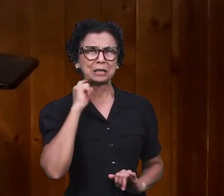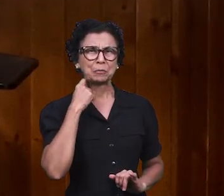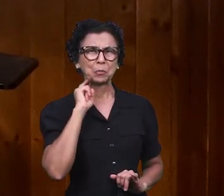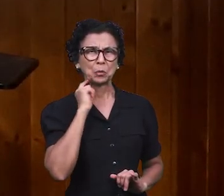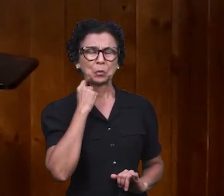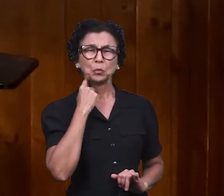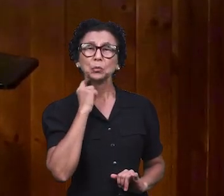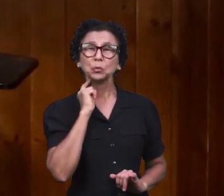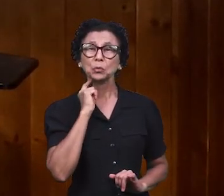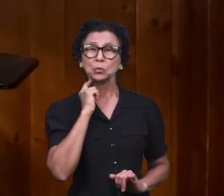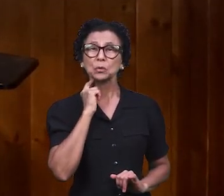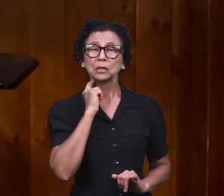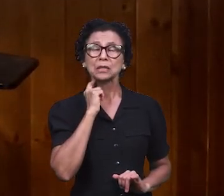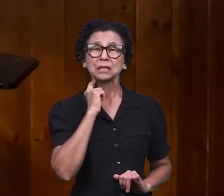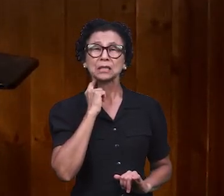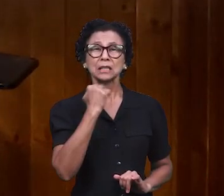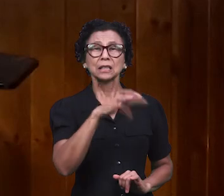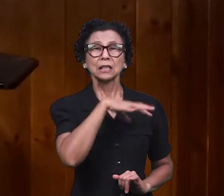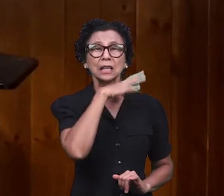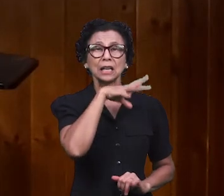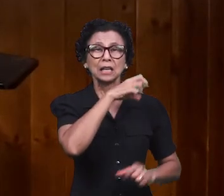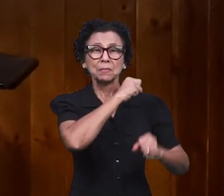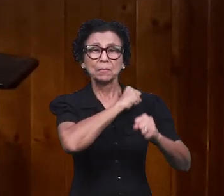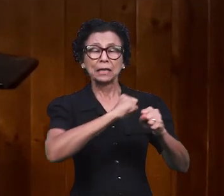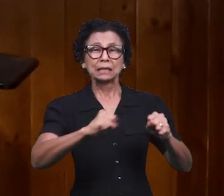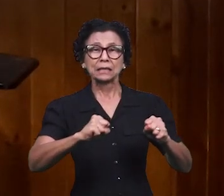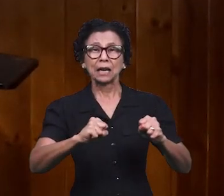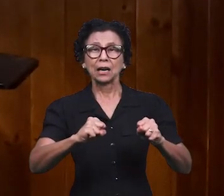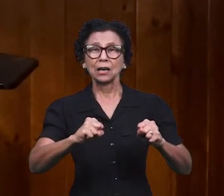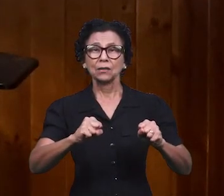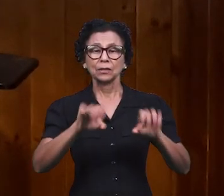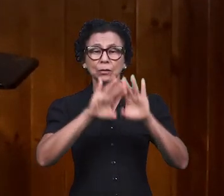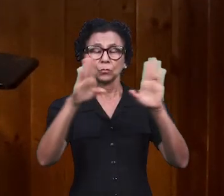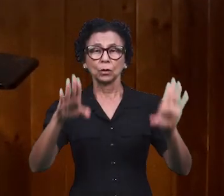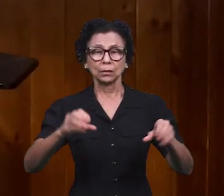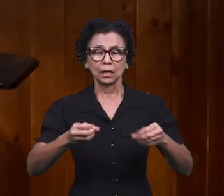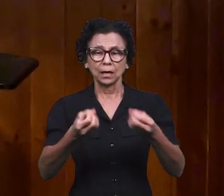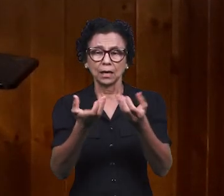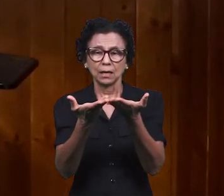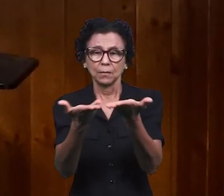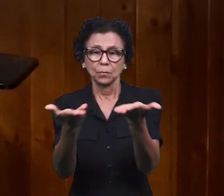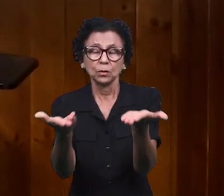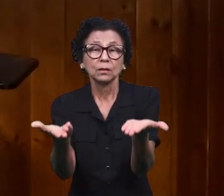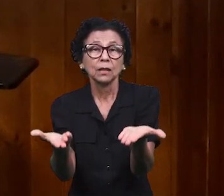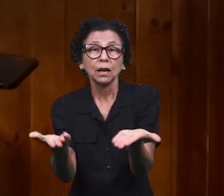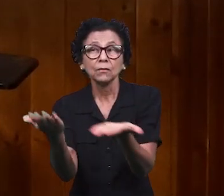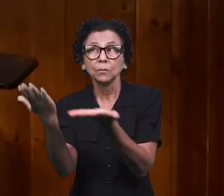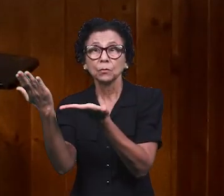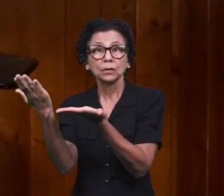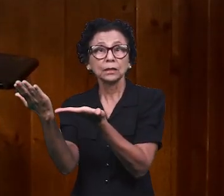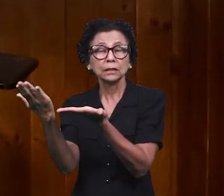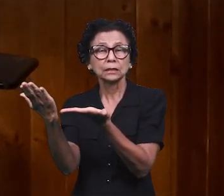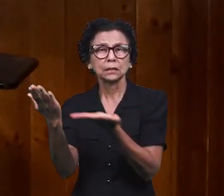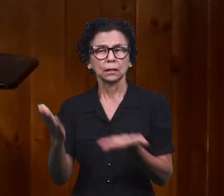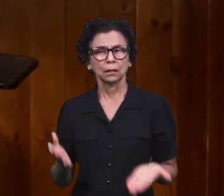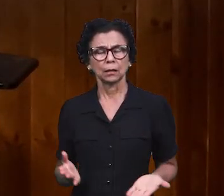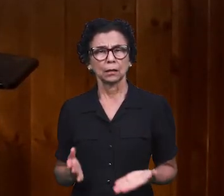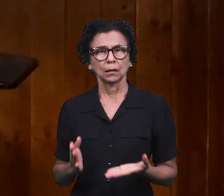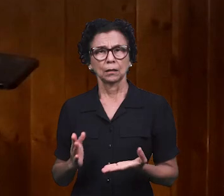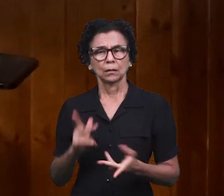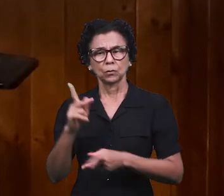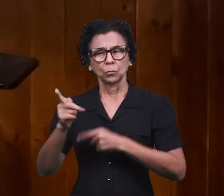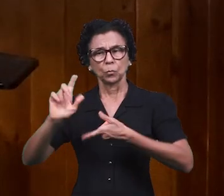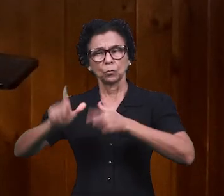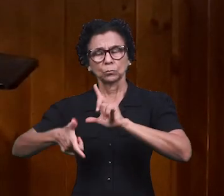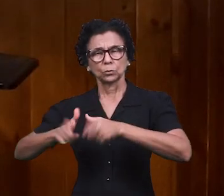ali no altar, e isso revoltou o povo de Israel, que tem o templo, né? Tinham